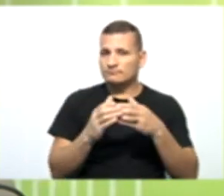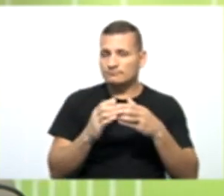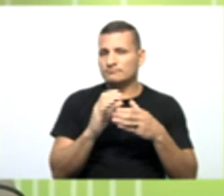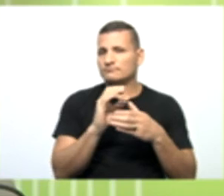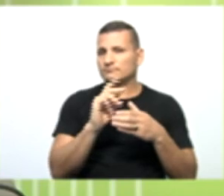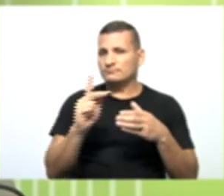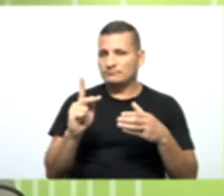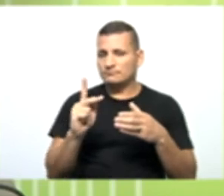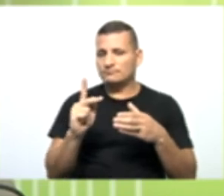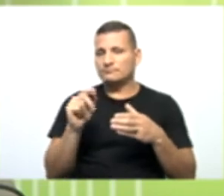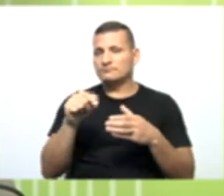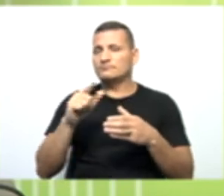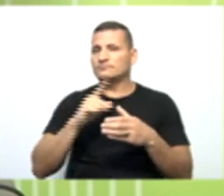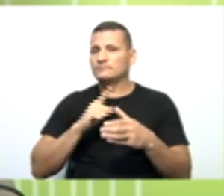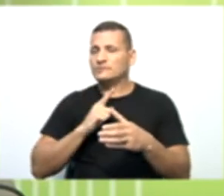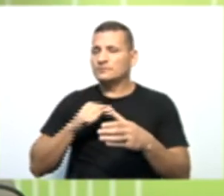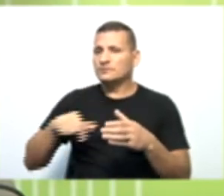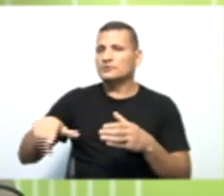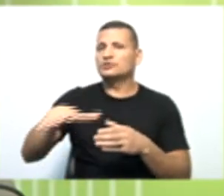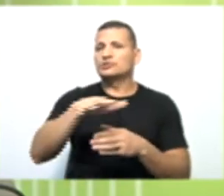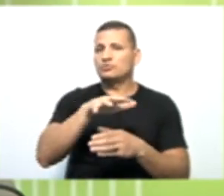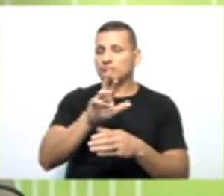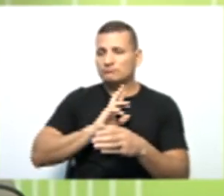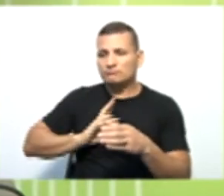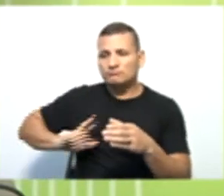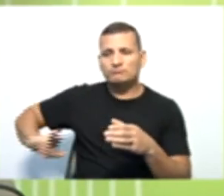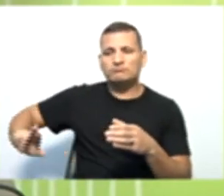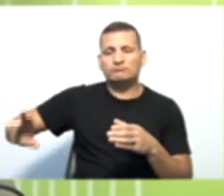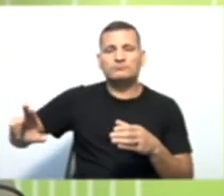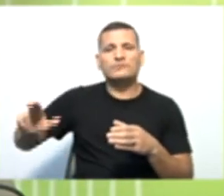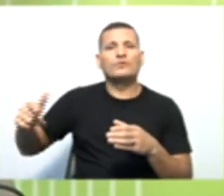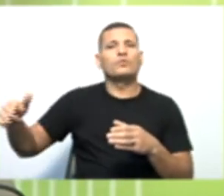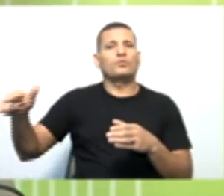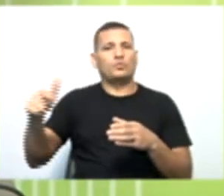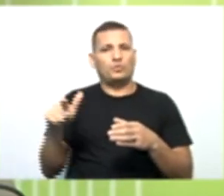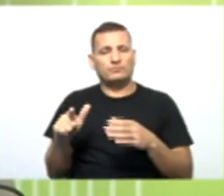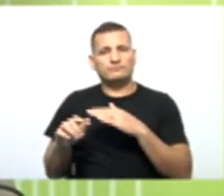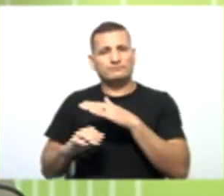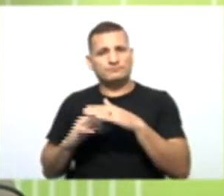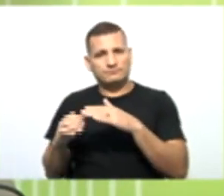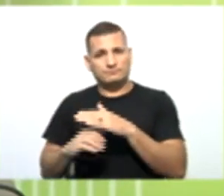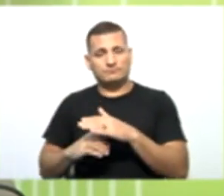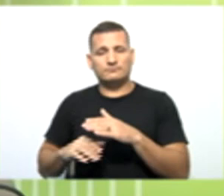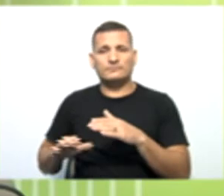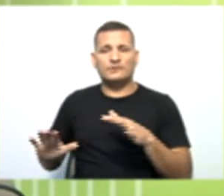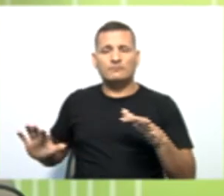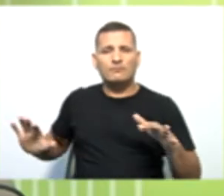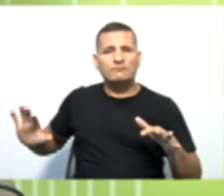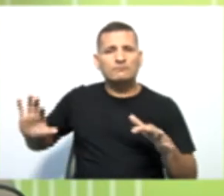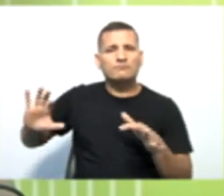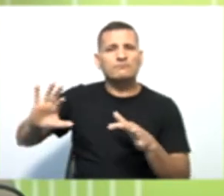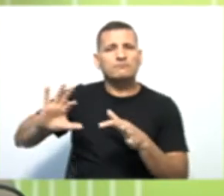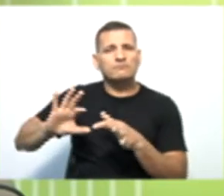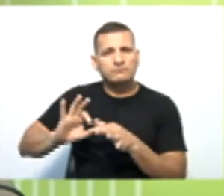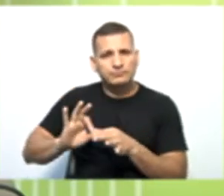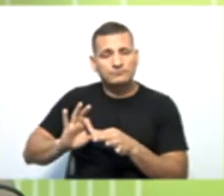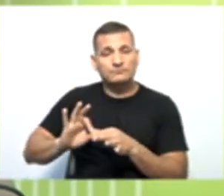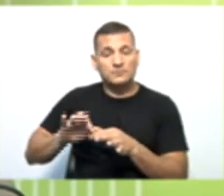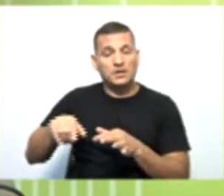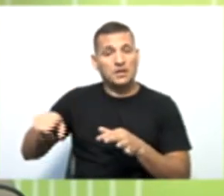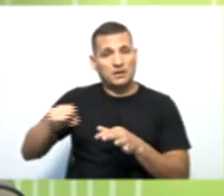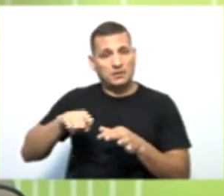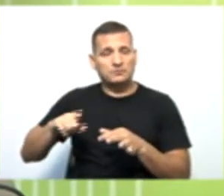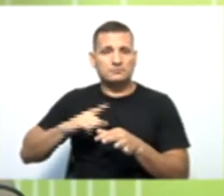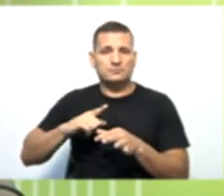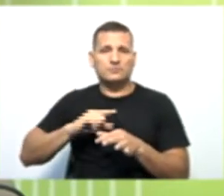ela está numa região com vários outros empreendimentos. Se juntos eles se mobilizam em torno